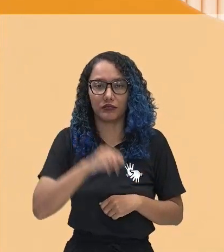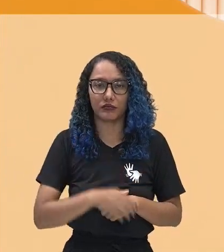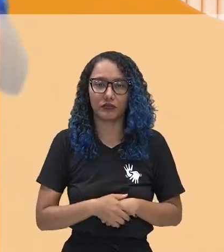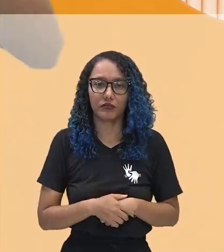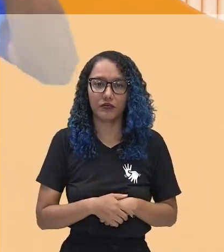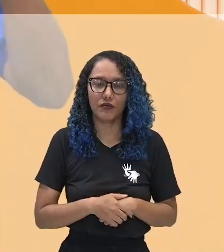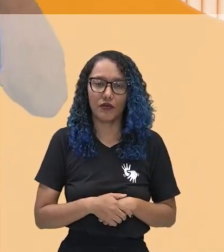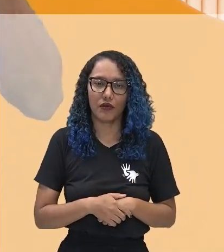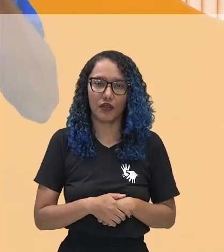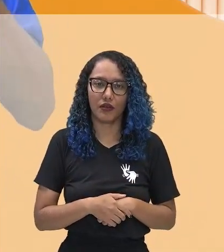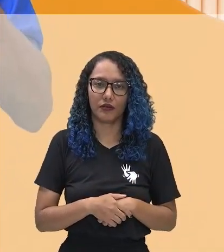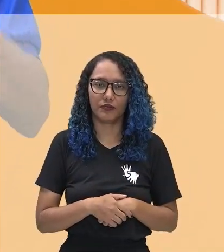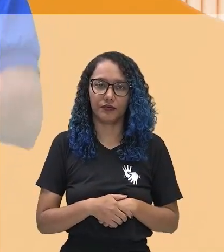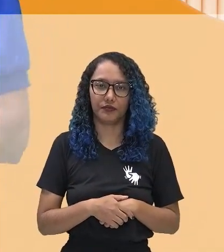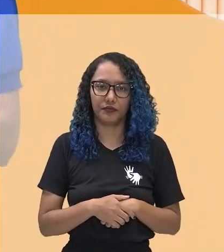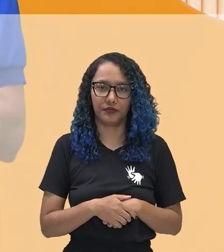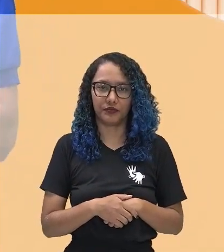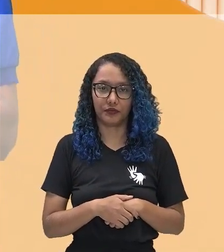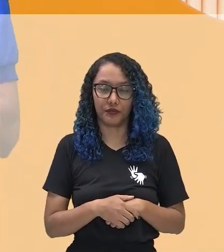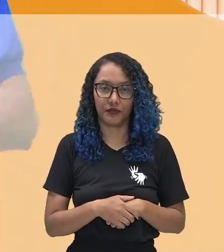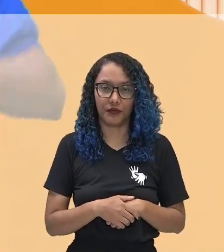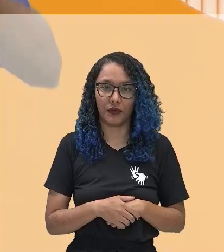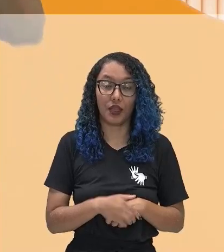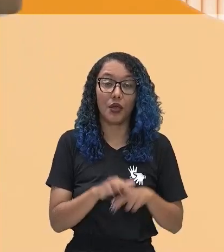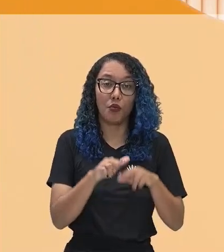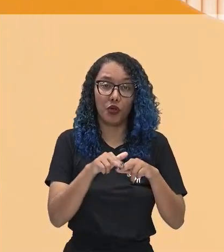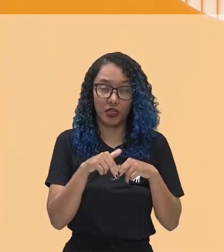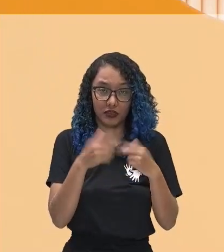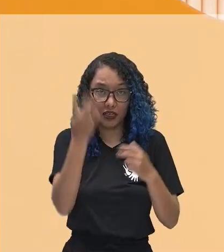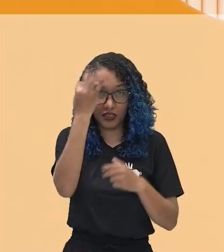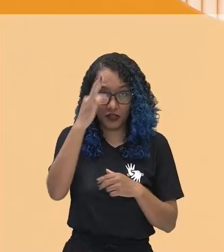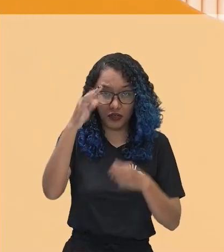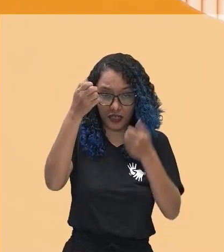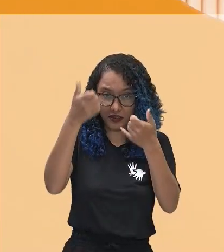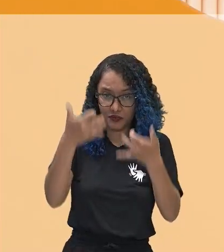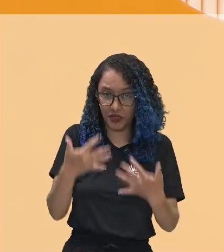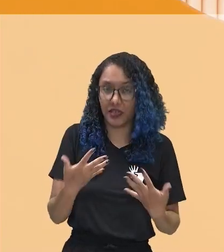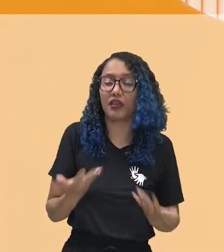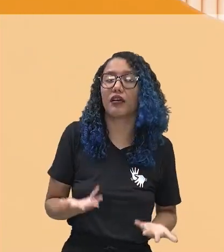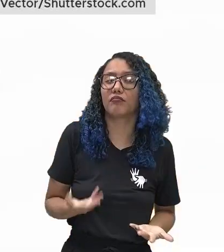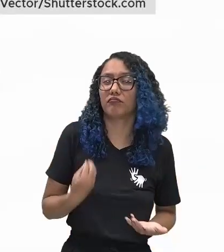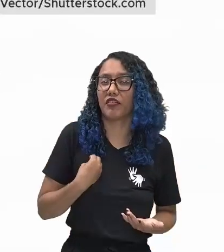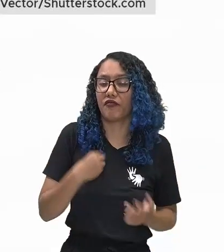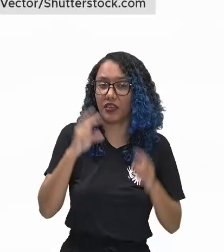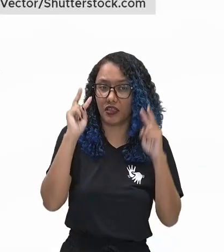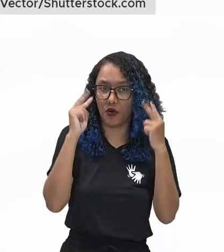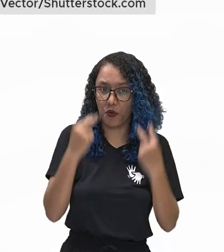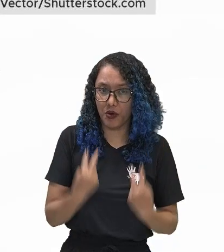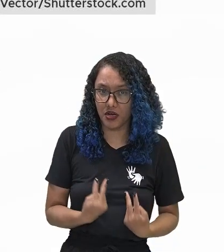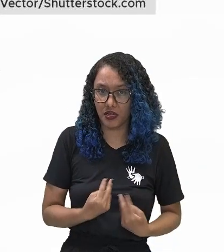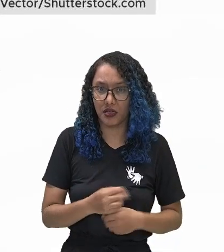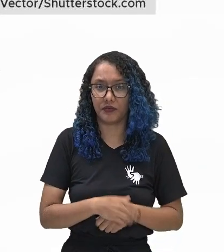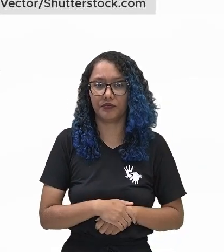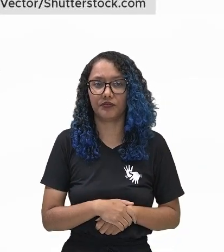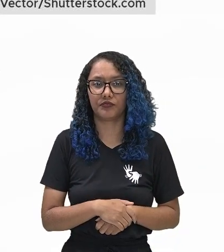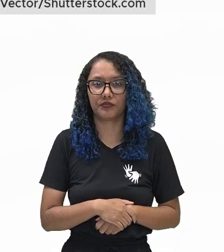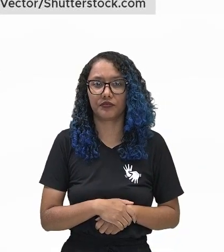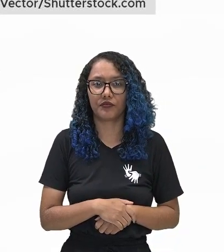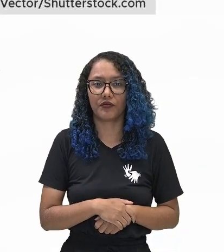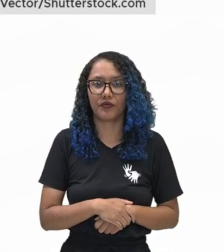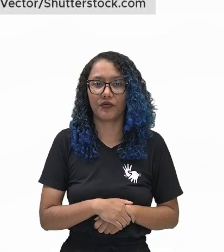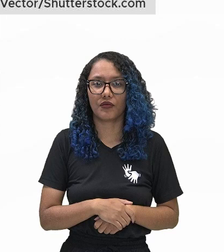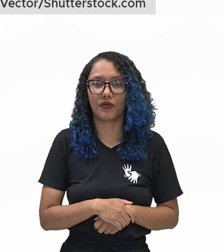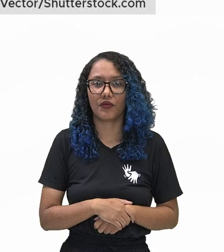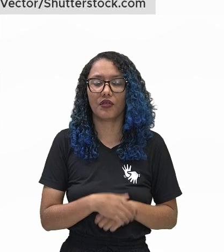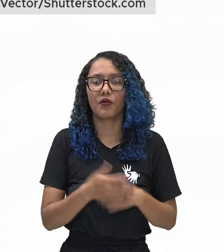isso mesmo é que o existencialismo vai dizer, a vida humana, ela não era o quê? Um caminho seguro